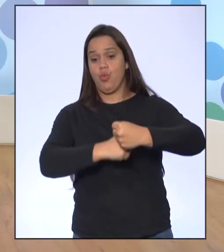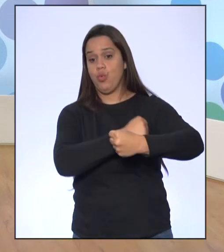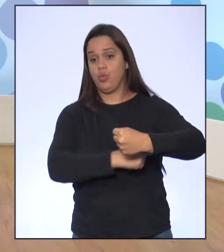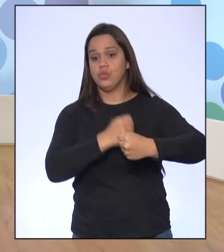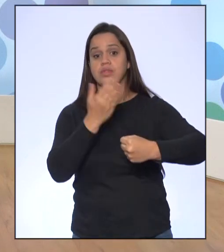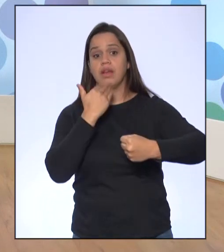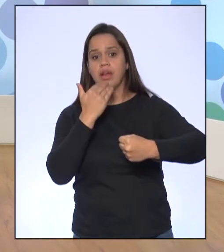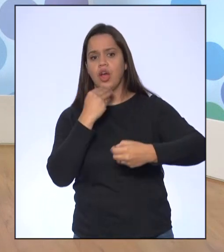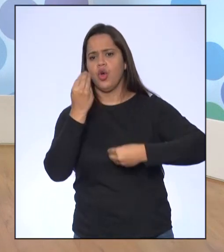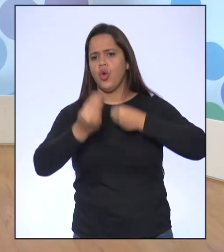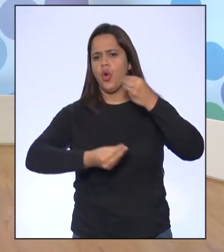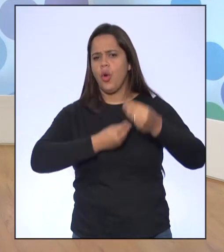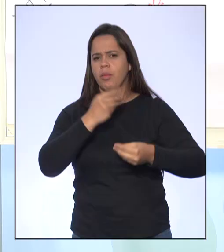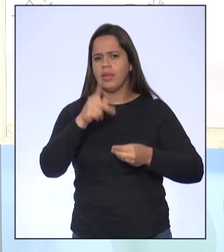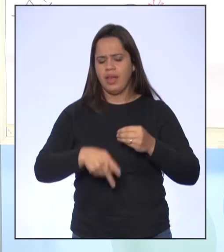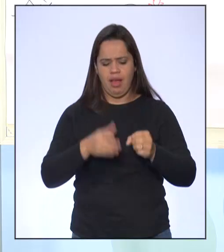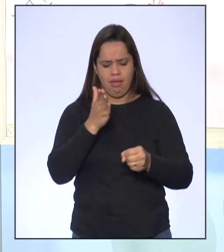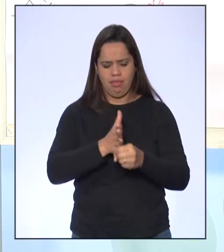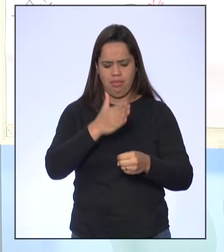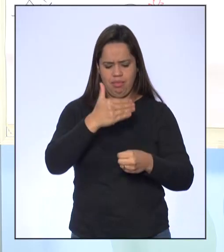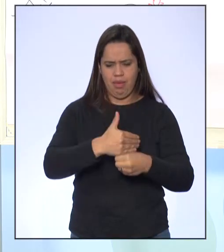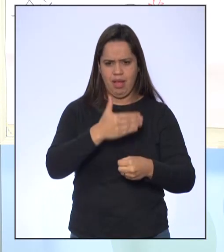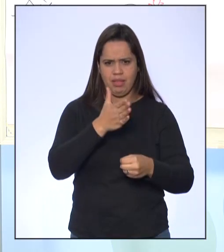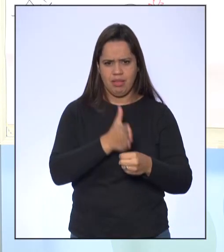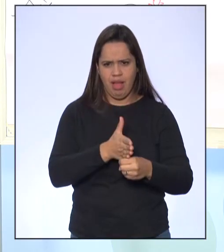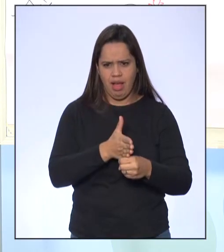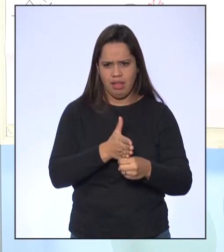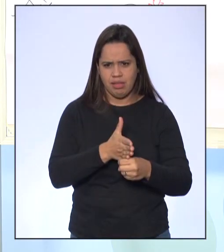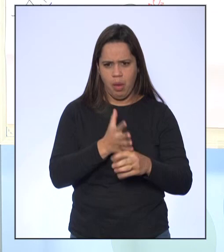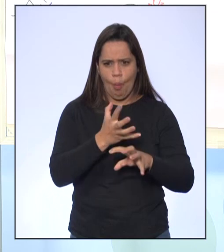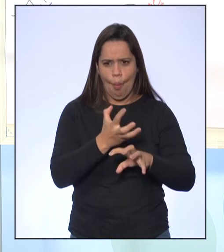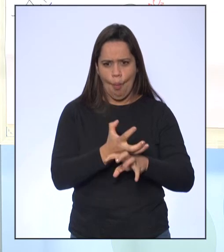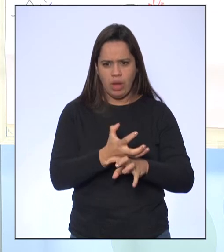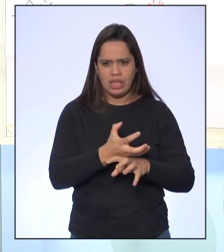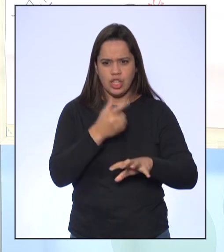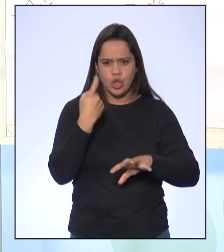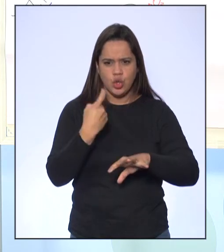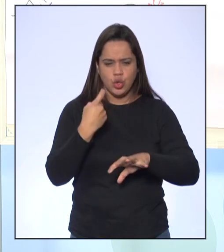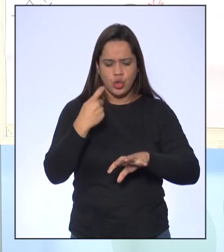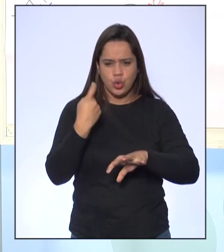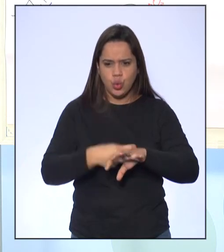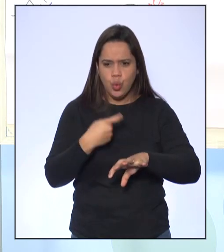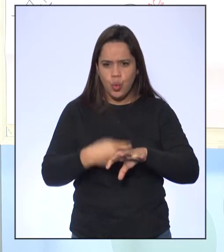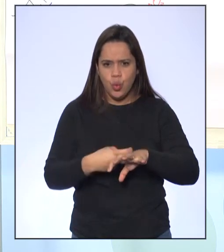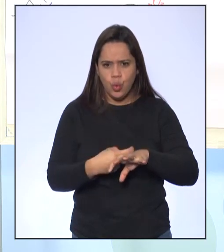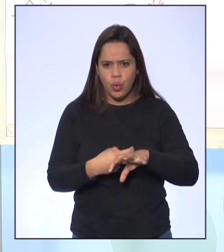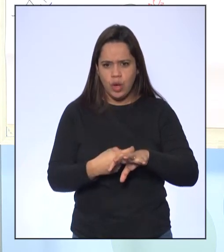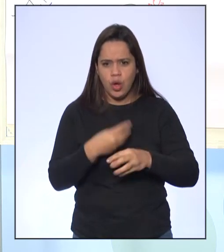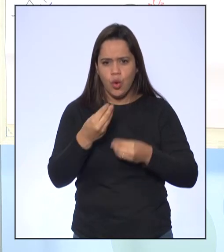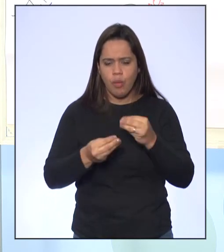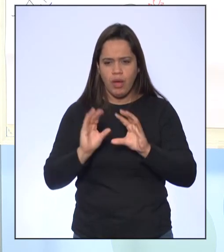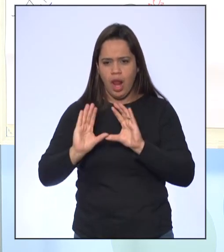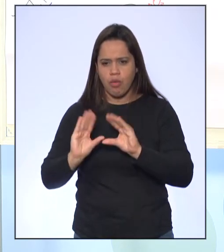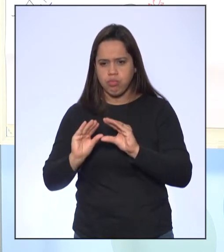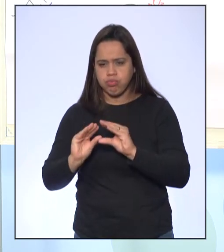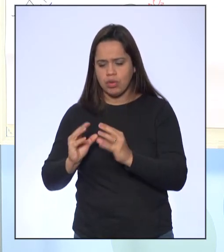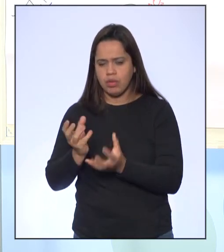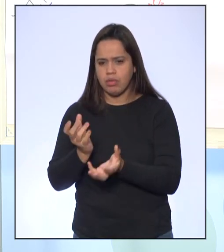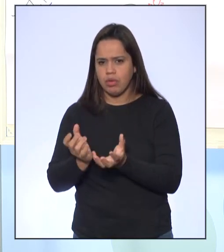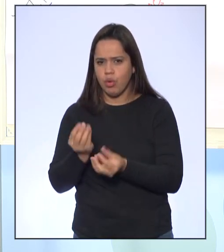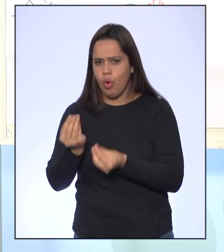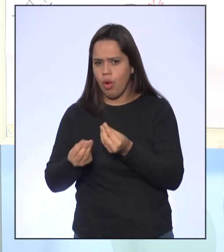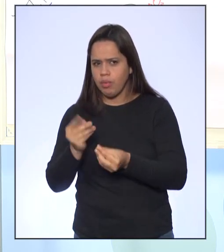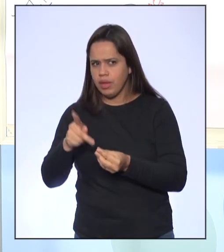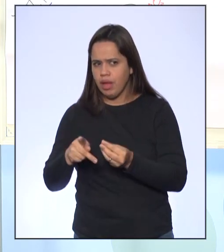que a batata crua vira batata cozida? Será que ocorreu uma transformação